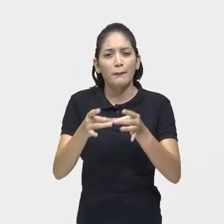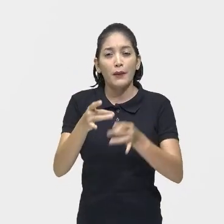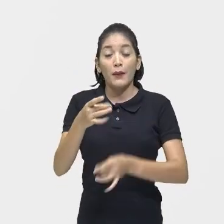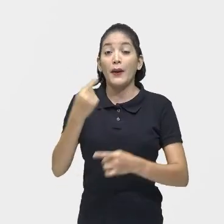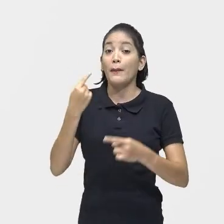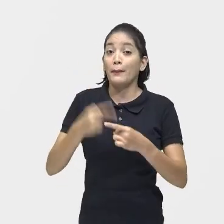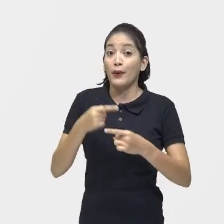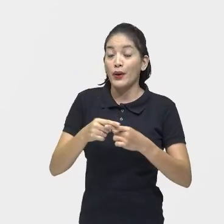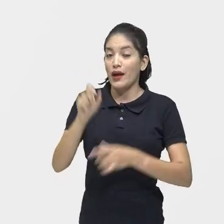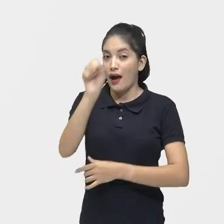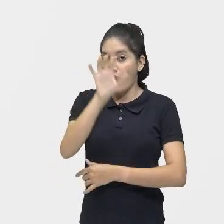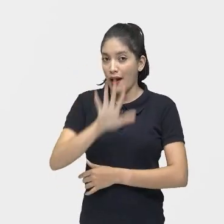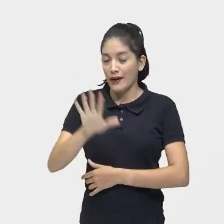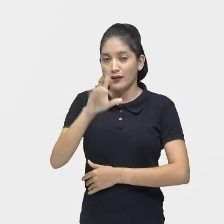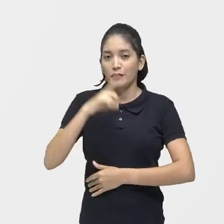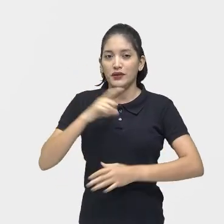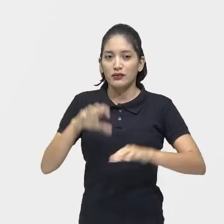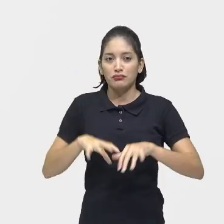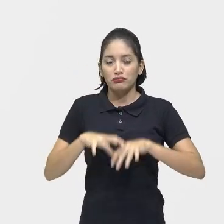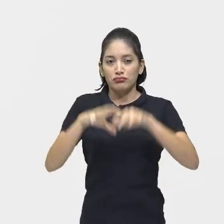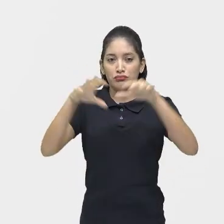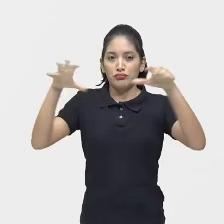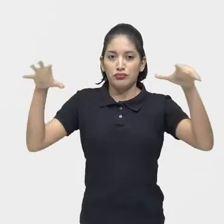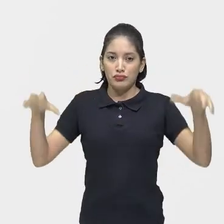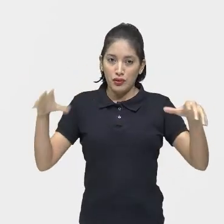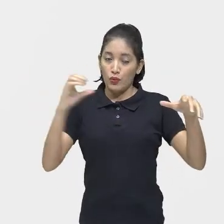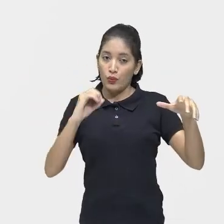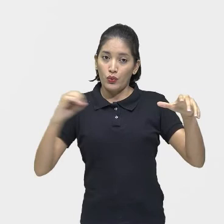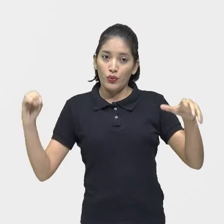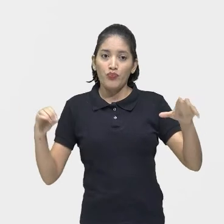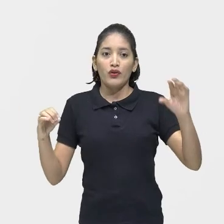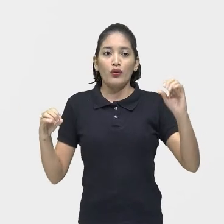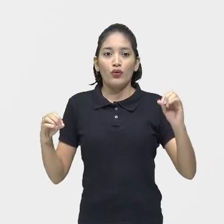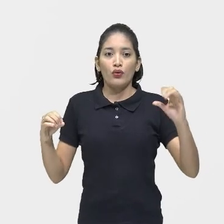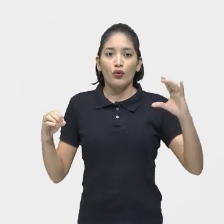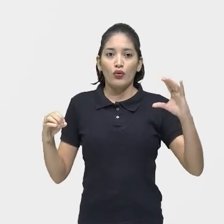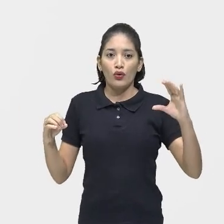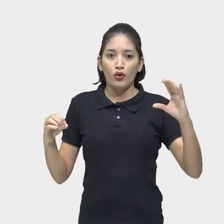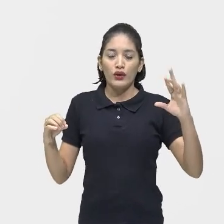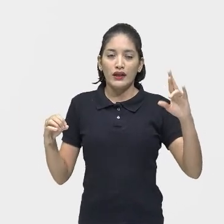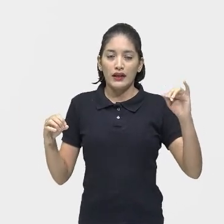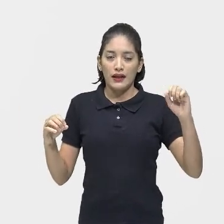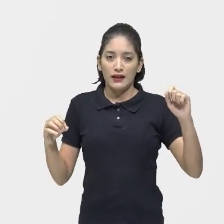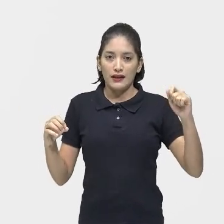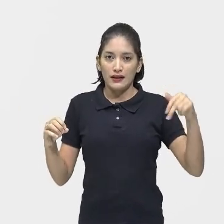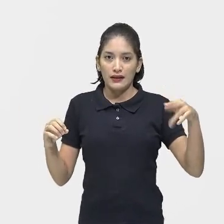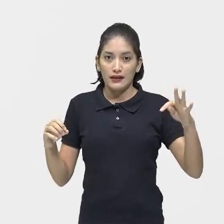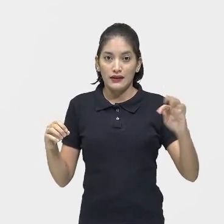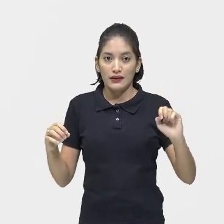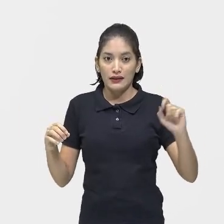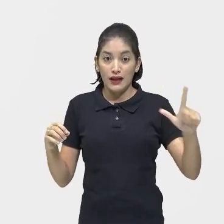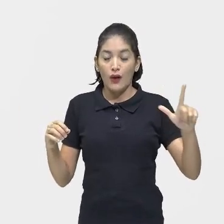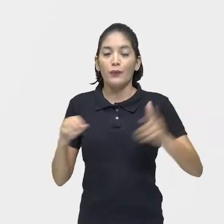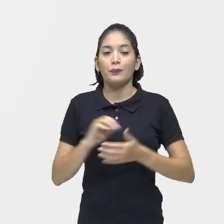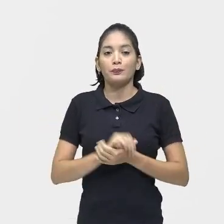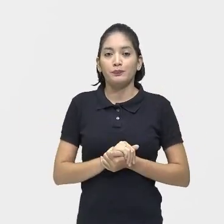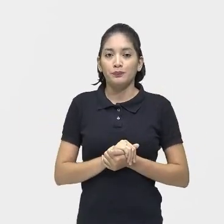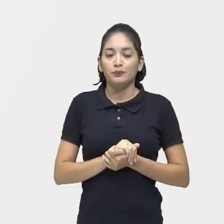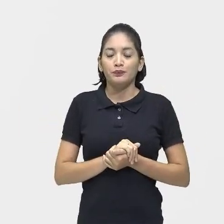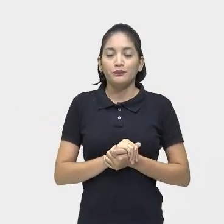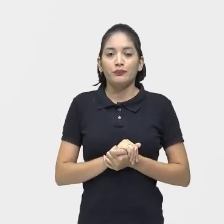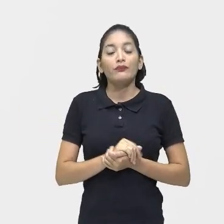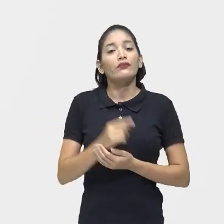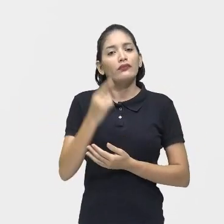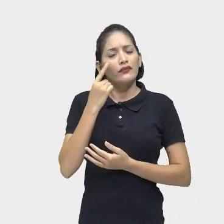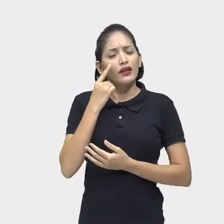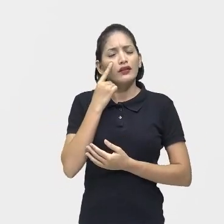a Europa ela é dividida em Europa Ocidental e Europa Oriental. Aí nós vimos,